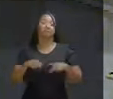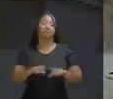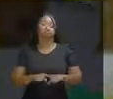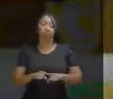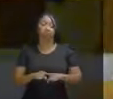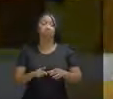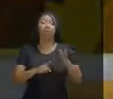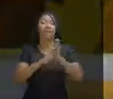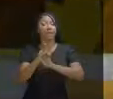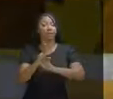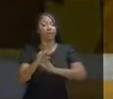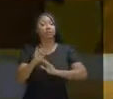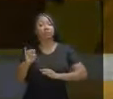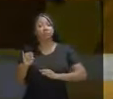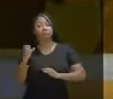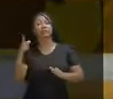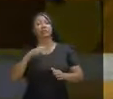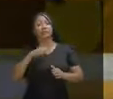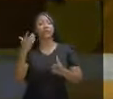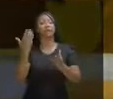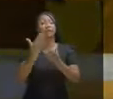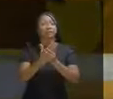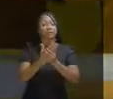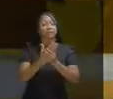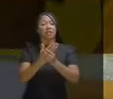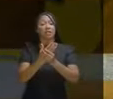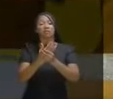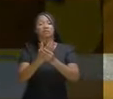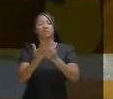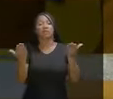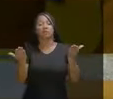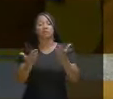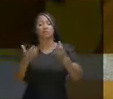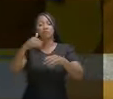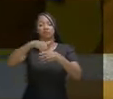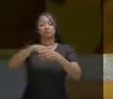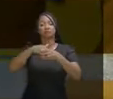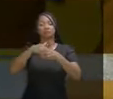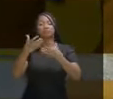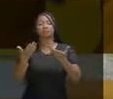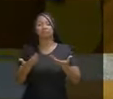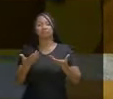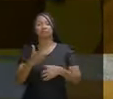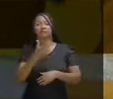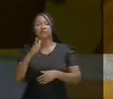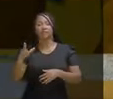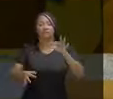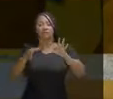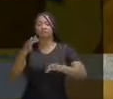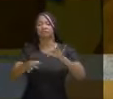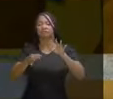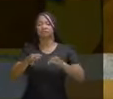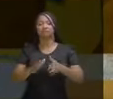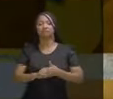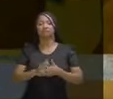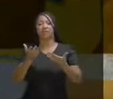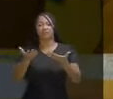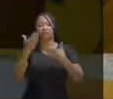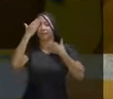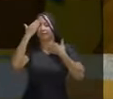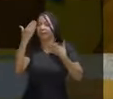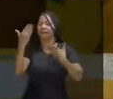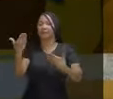Então, eu pergunto se há algum processo em mesa para julgamento. Não havendo, eu quero agradecer a